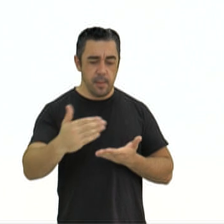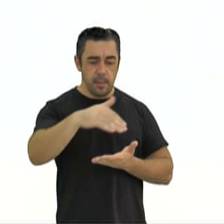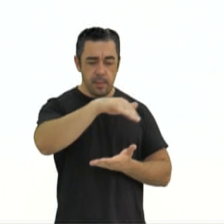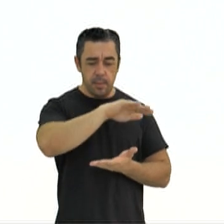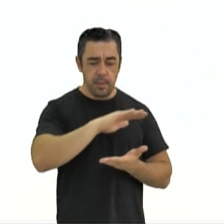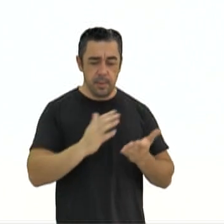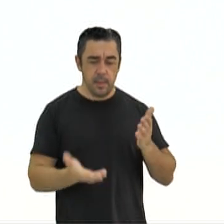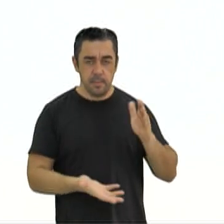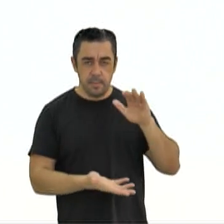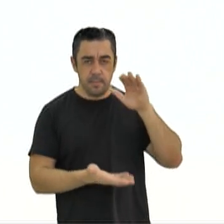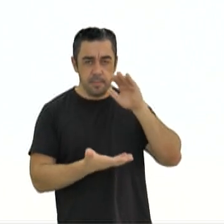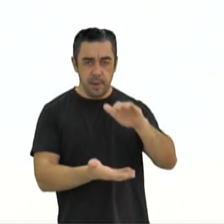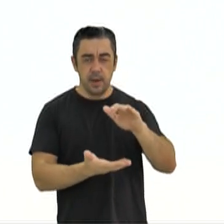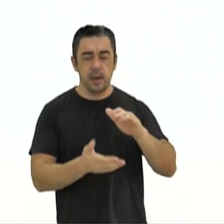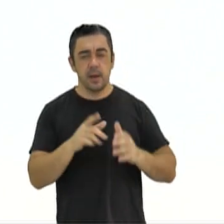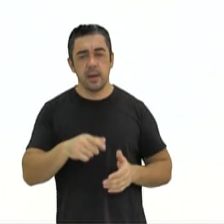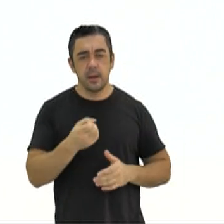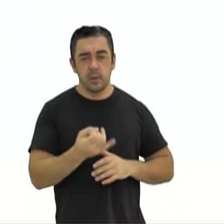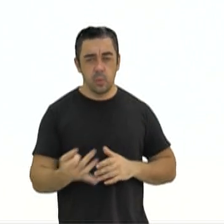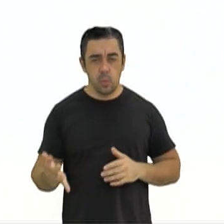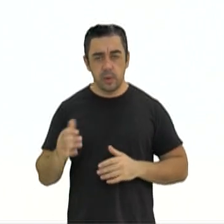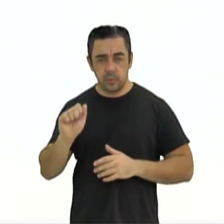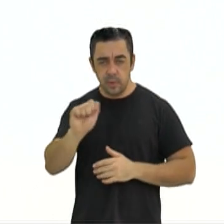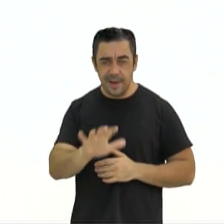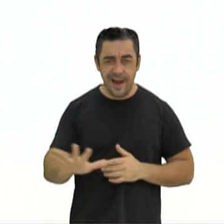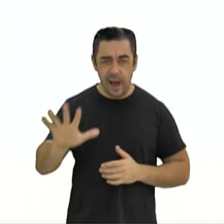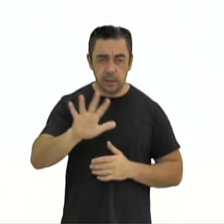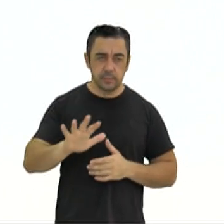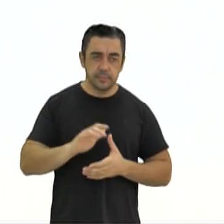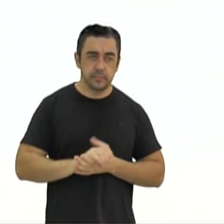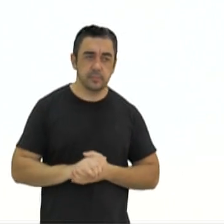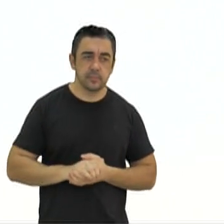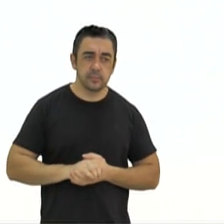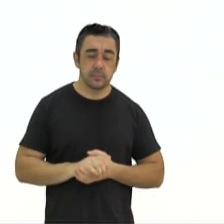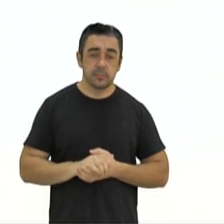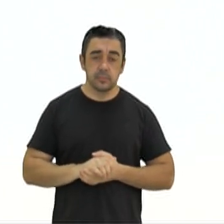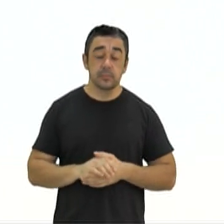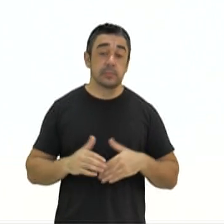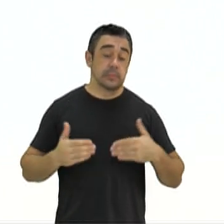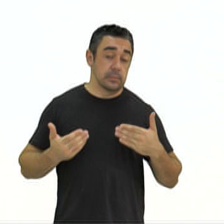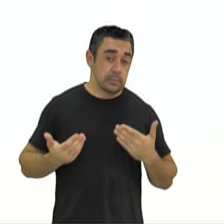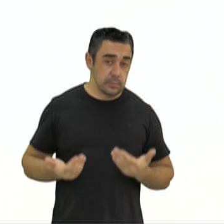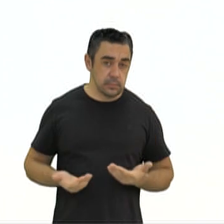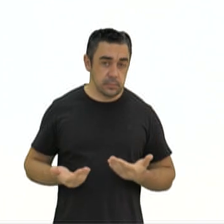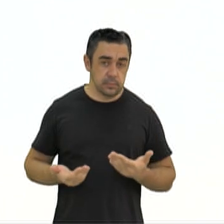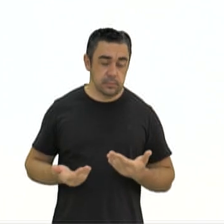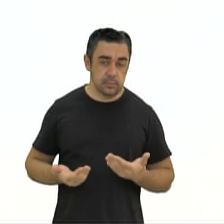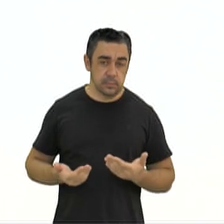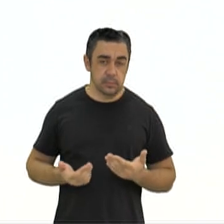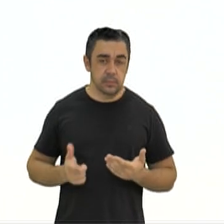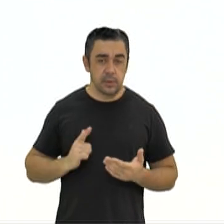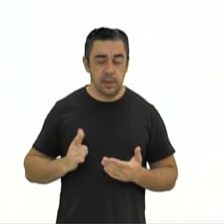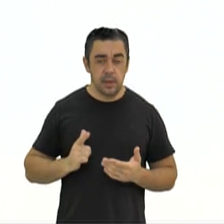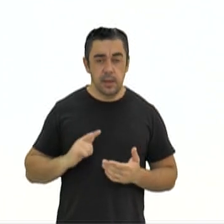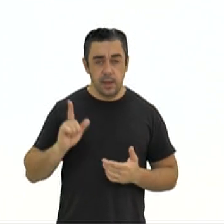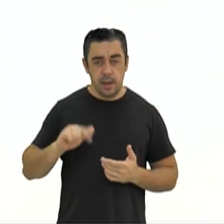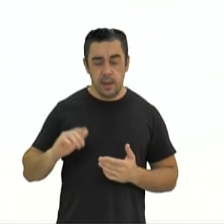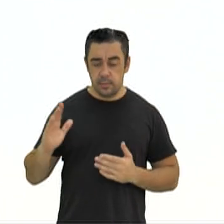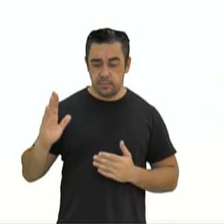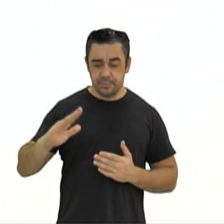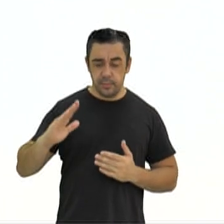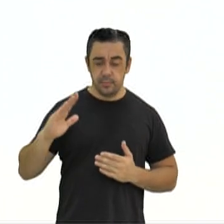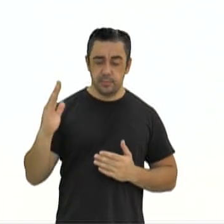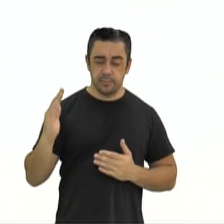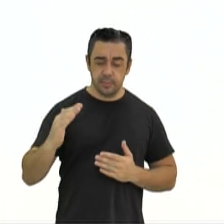ela ocuparia de espaço num plano. Onde a área lateral soma das áreas